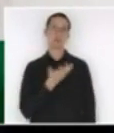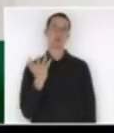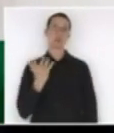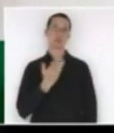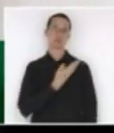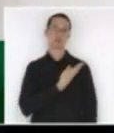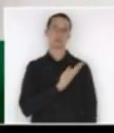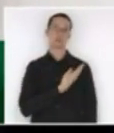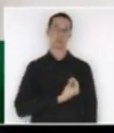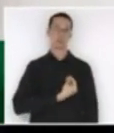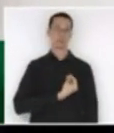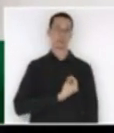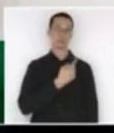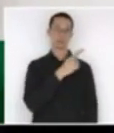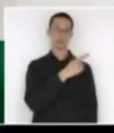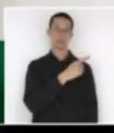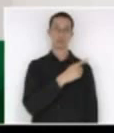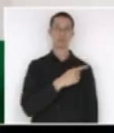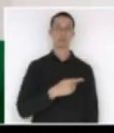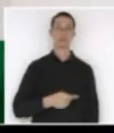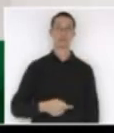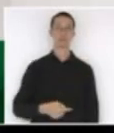Carminati, talvez antes de Vossa Excelência nascer,